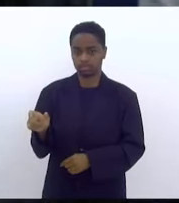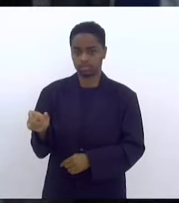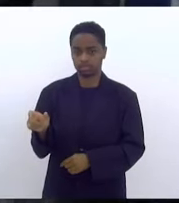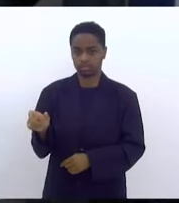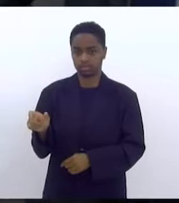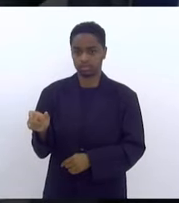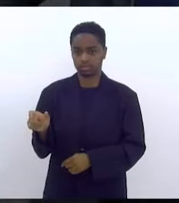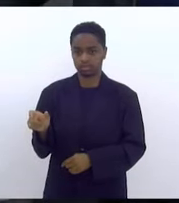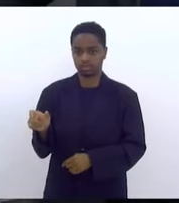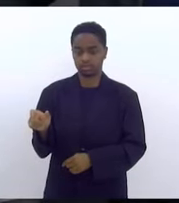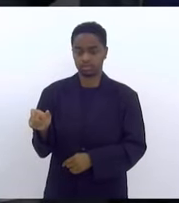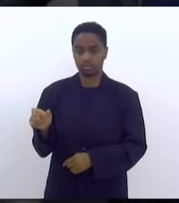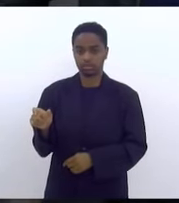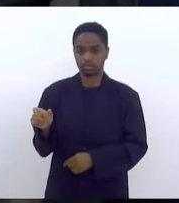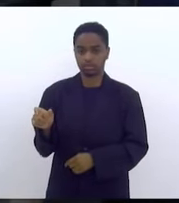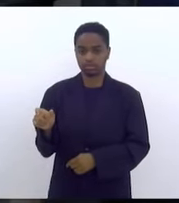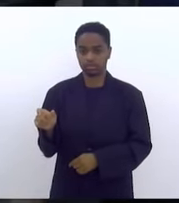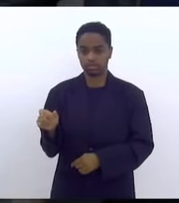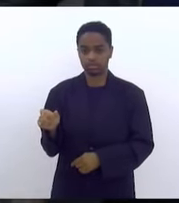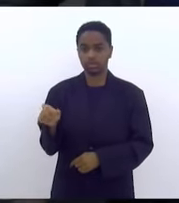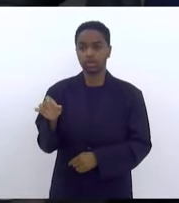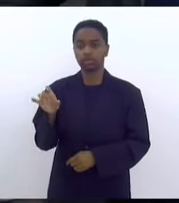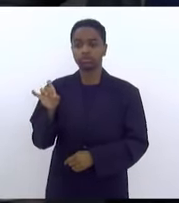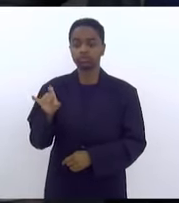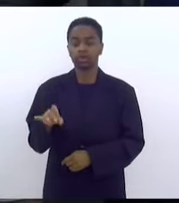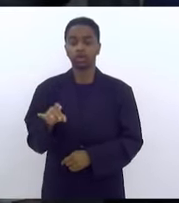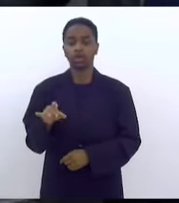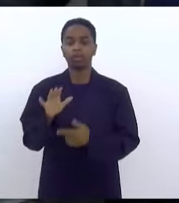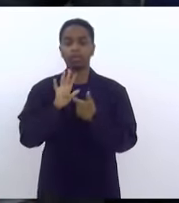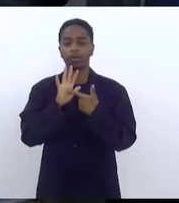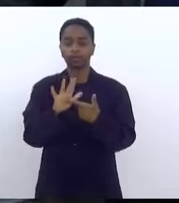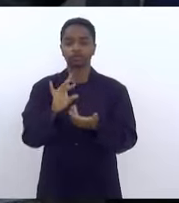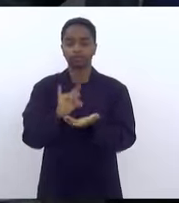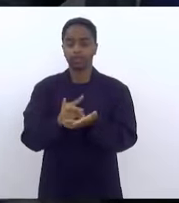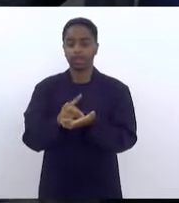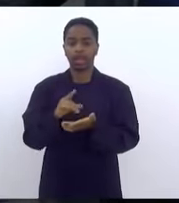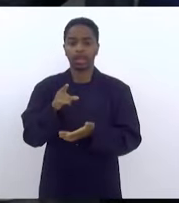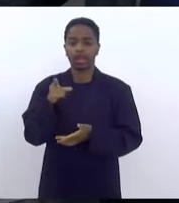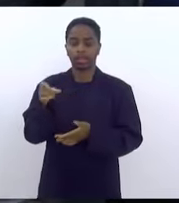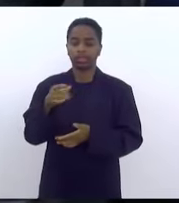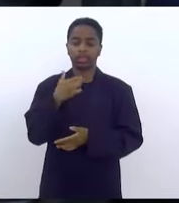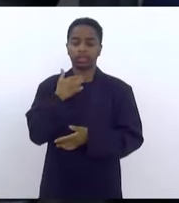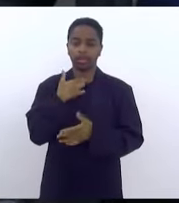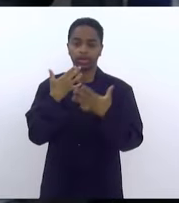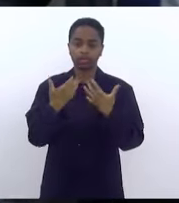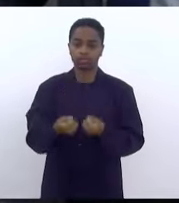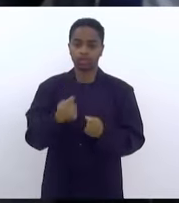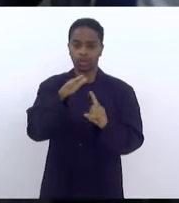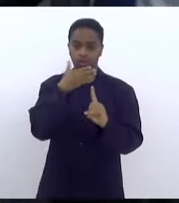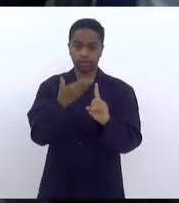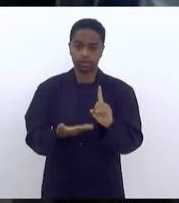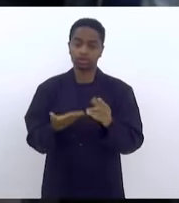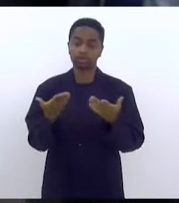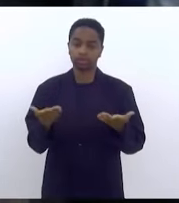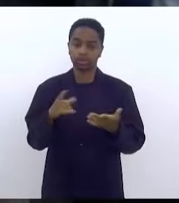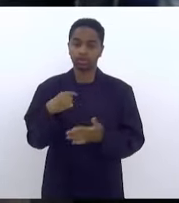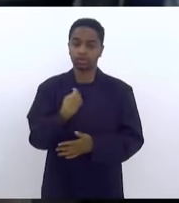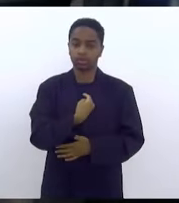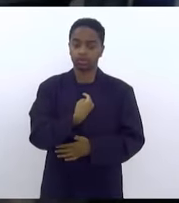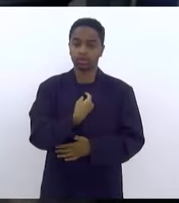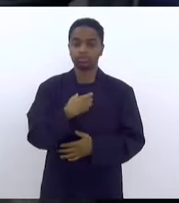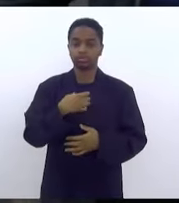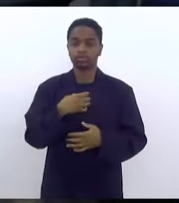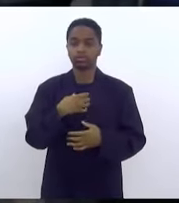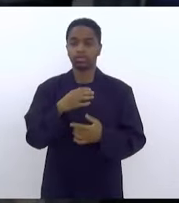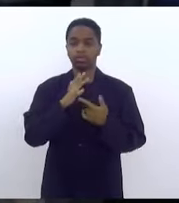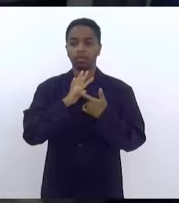esse indivíduo só pode, mais uma vez, confirmar que ela não é digna de receber essa homenagem. Fica aqui o desagravo ao deputado